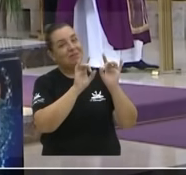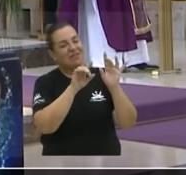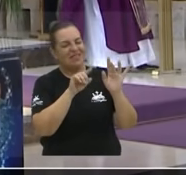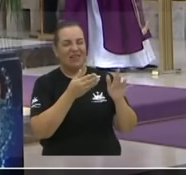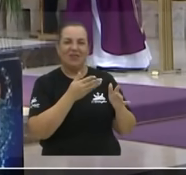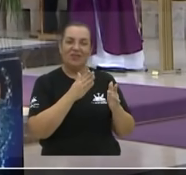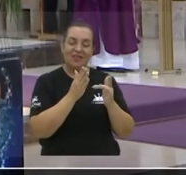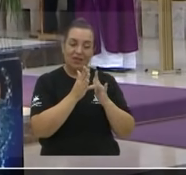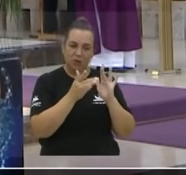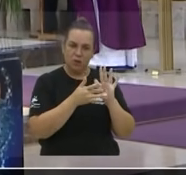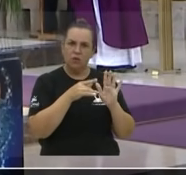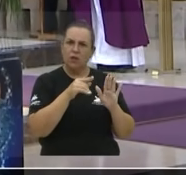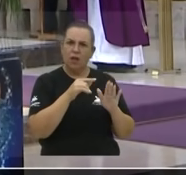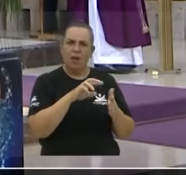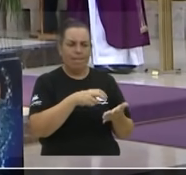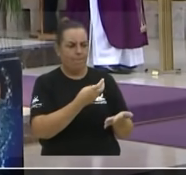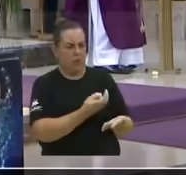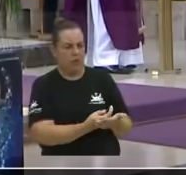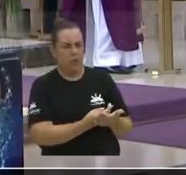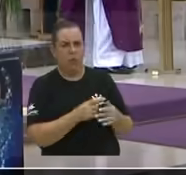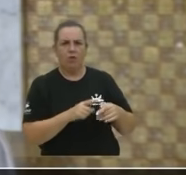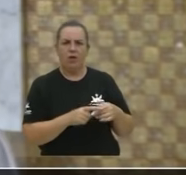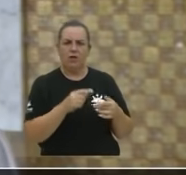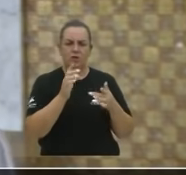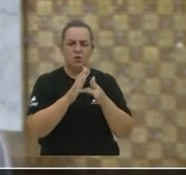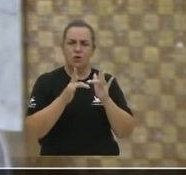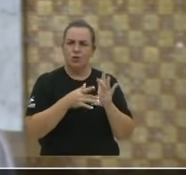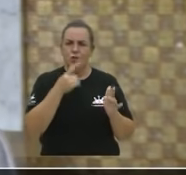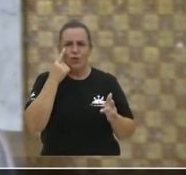aquele que morto, Jesus chorou.